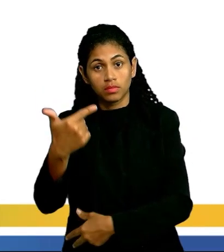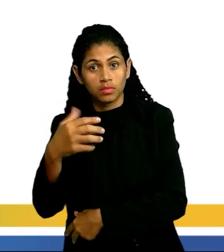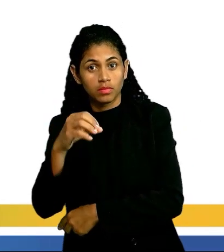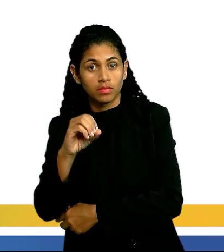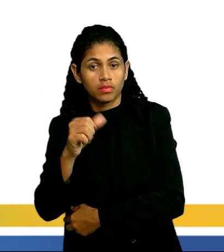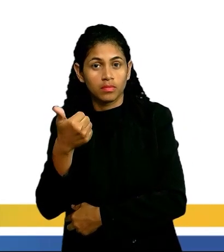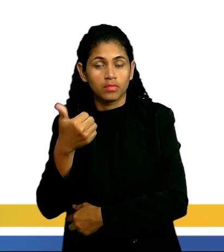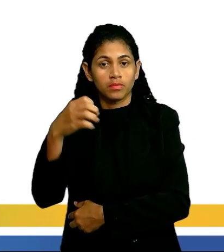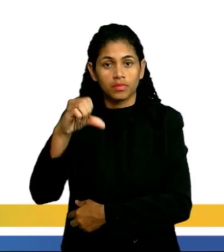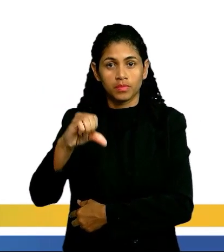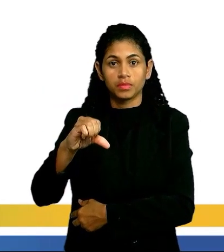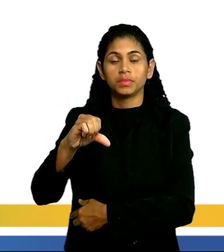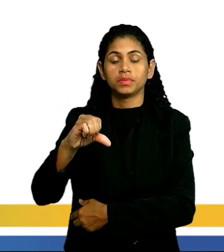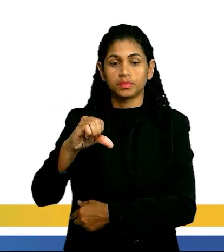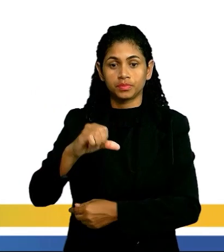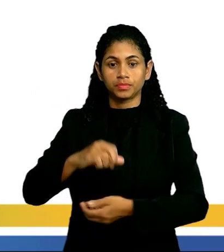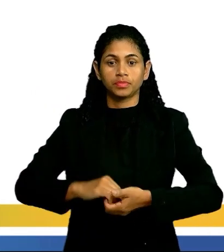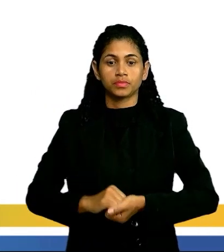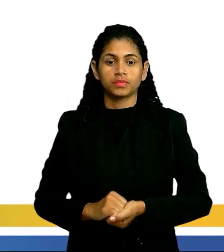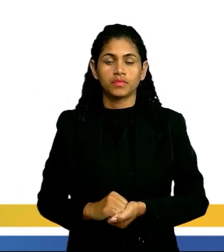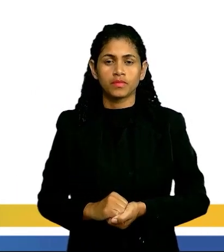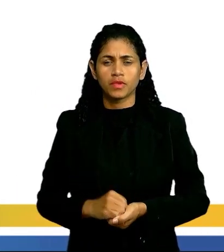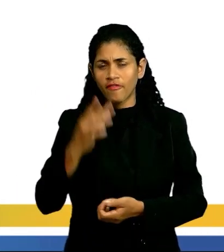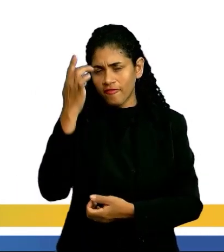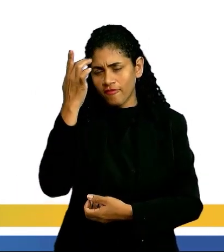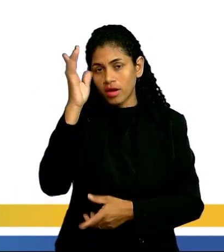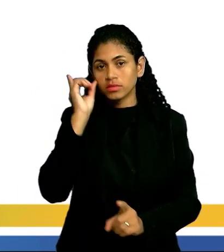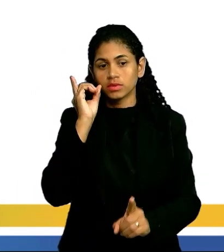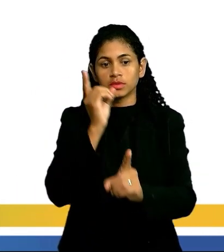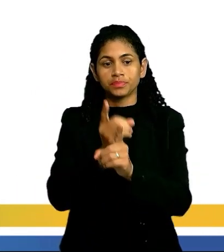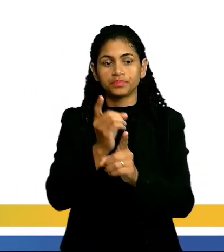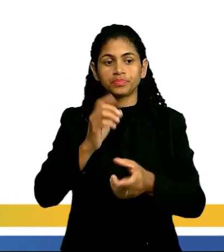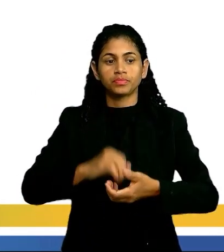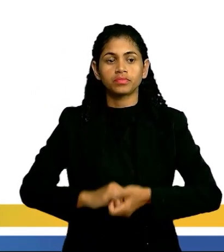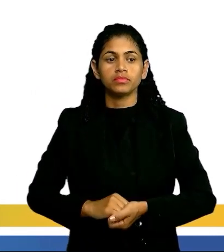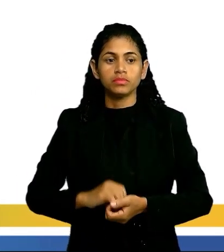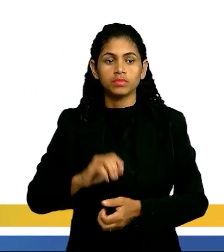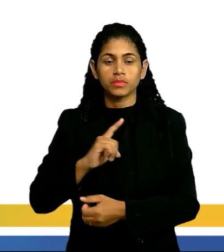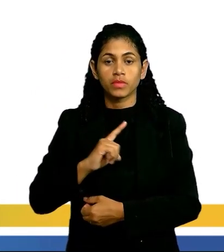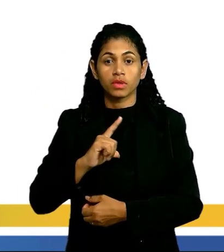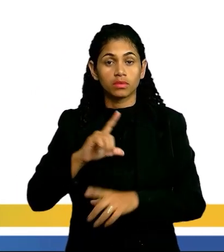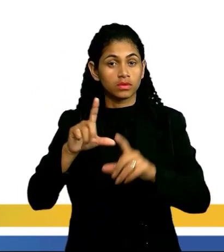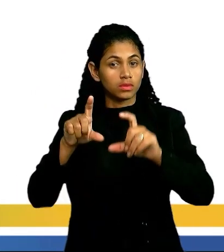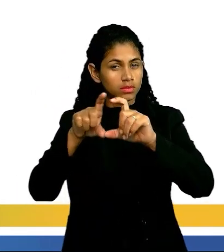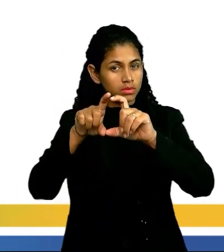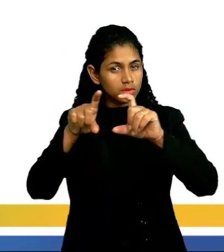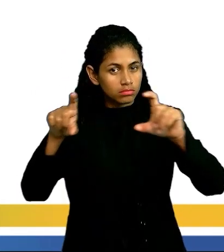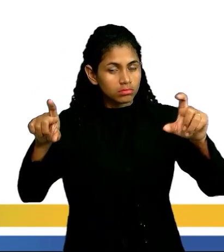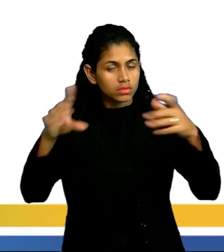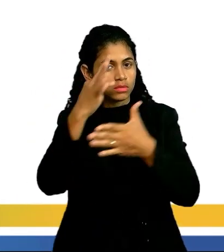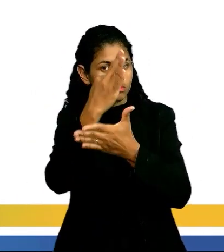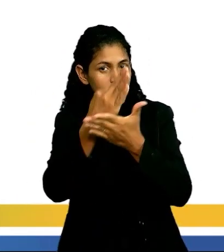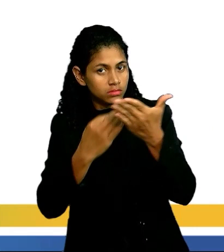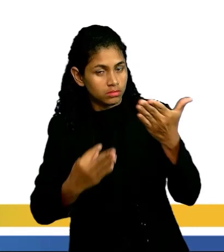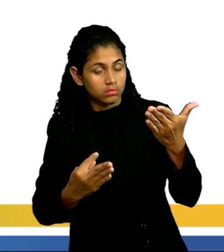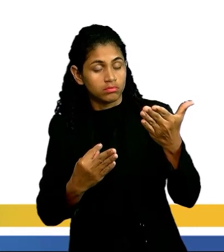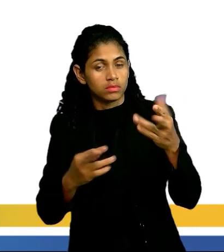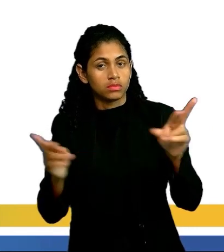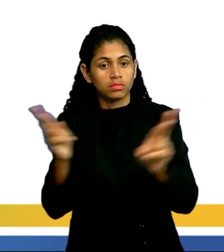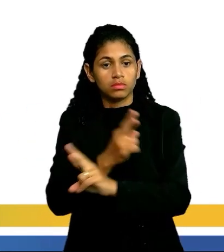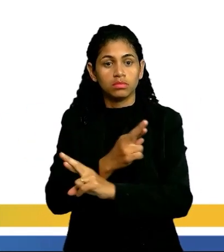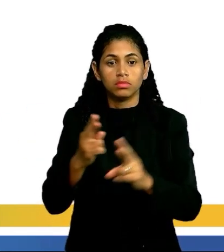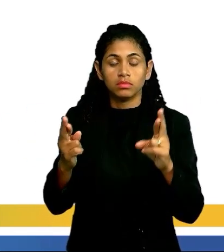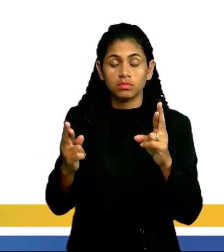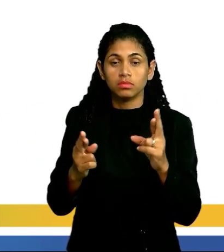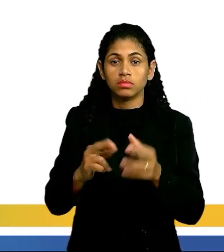fácil de encontrar também, né, nos cadernos anteriores. E nós temos um texto aí, né, que vai